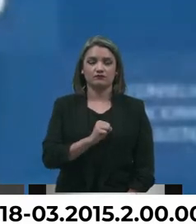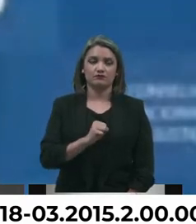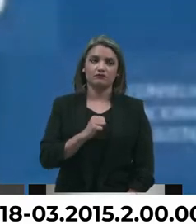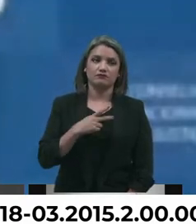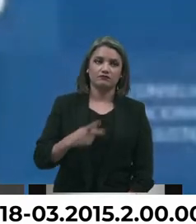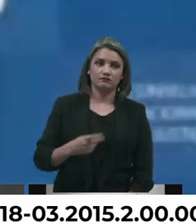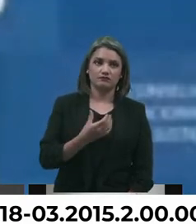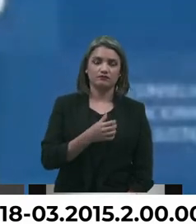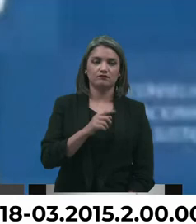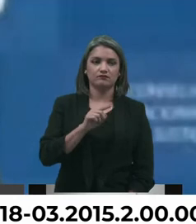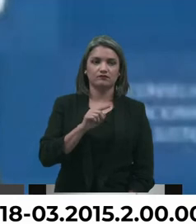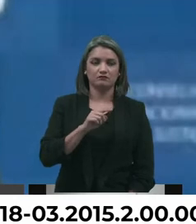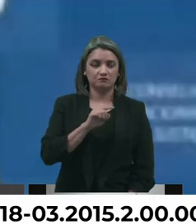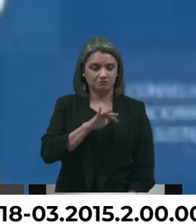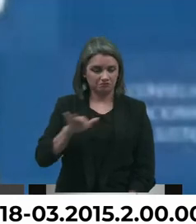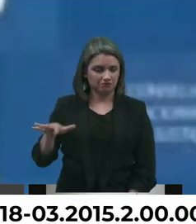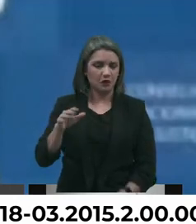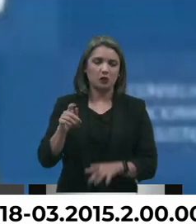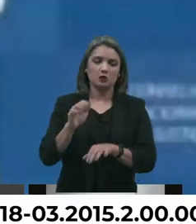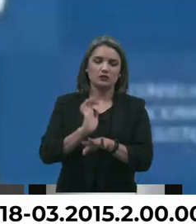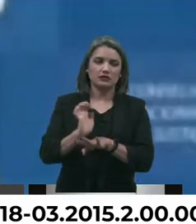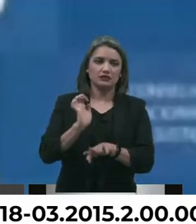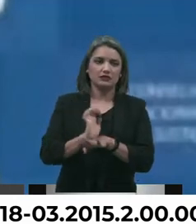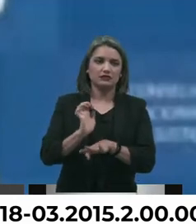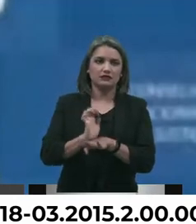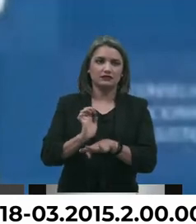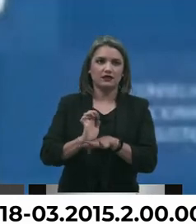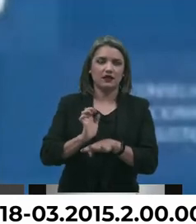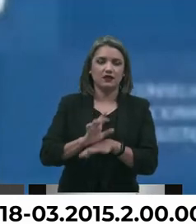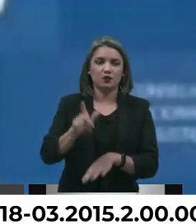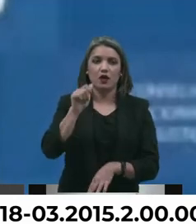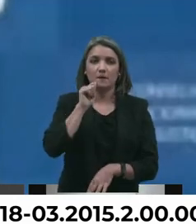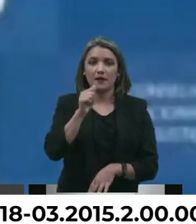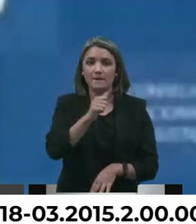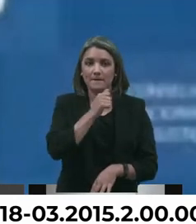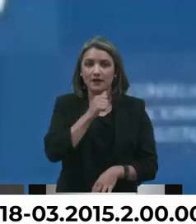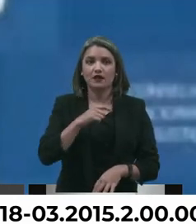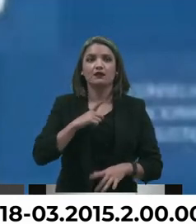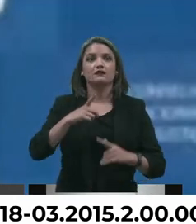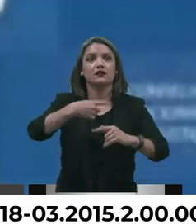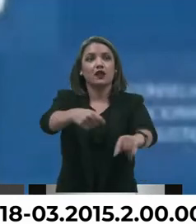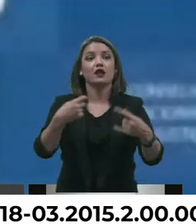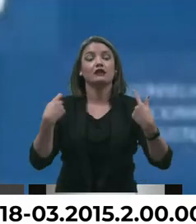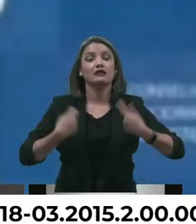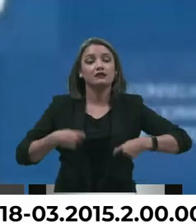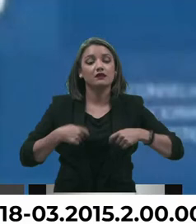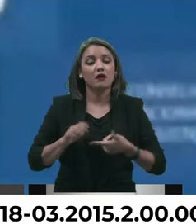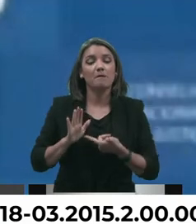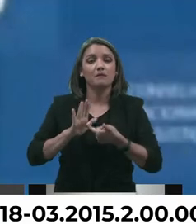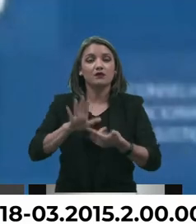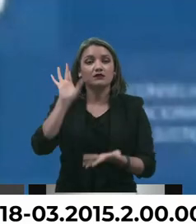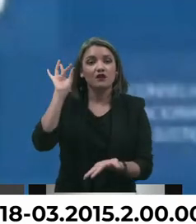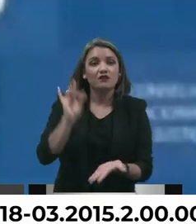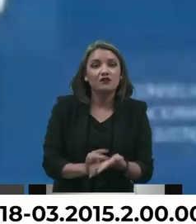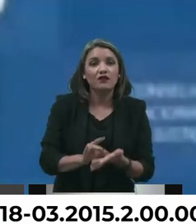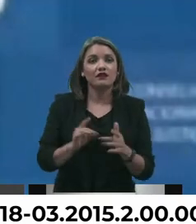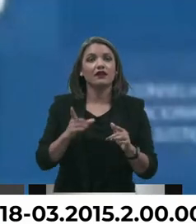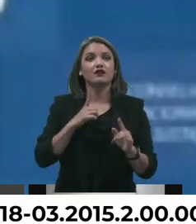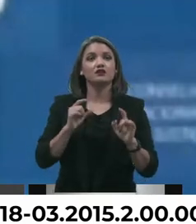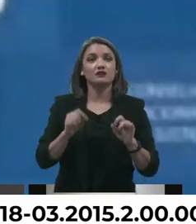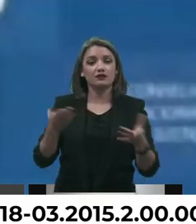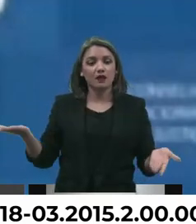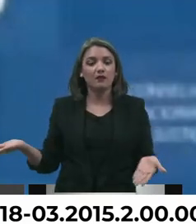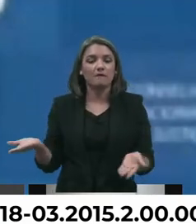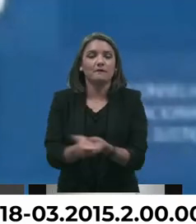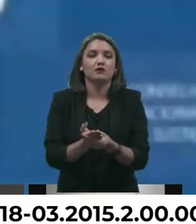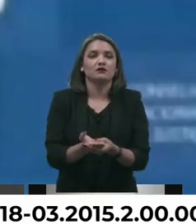1663-430 do Amapá. Nessa decisão, dilucidou-se bem a necessidade da demonstração da verdade da justa causa para o ajuizamento